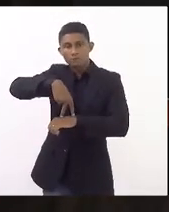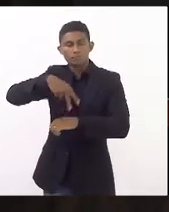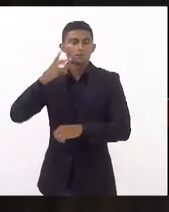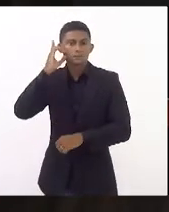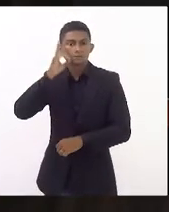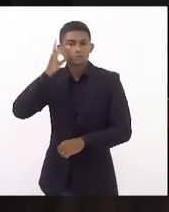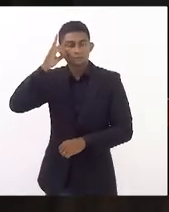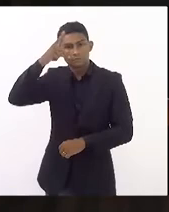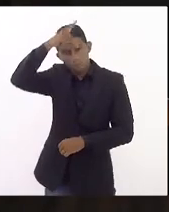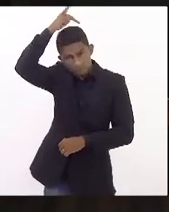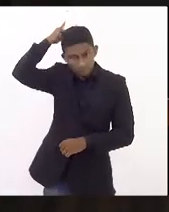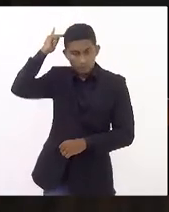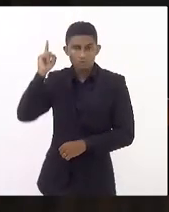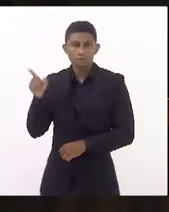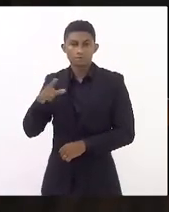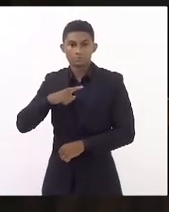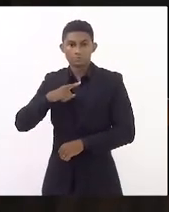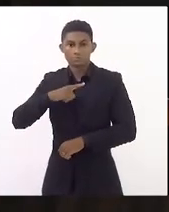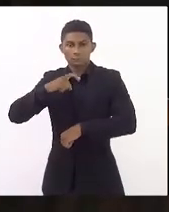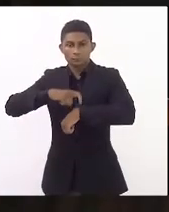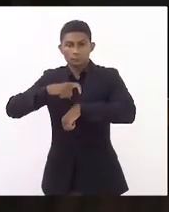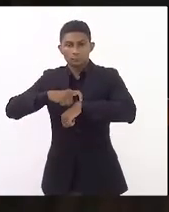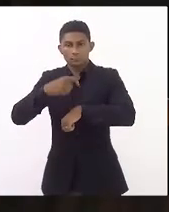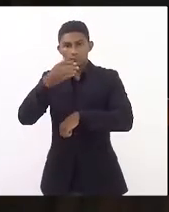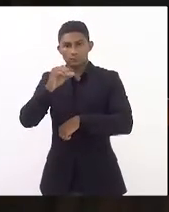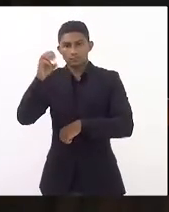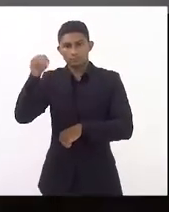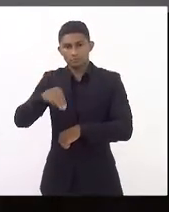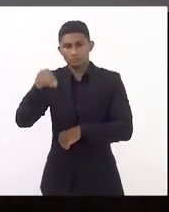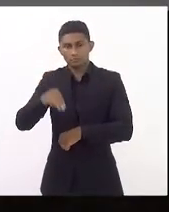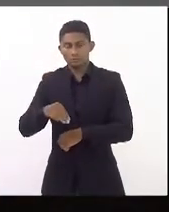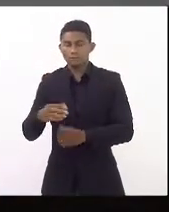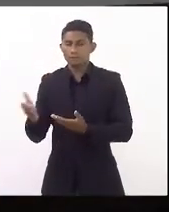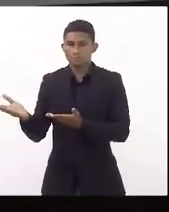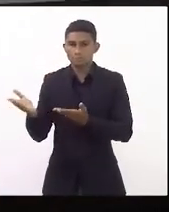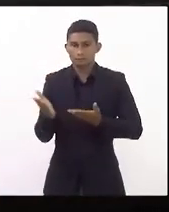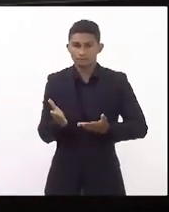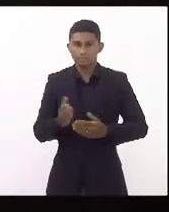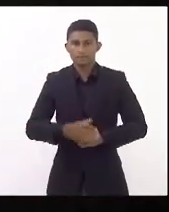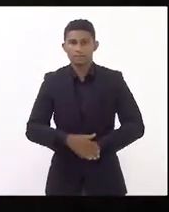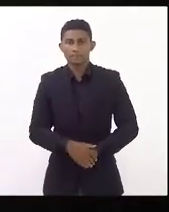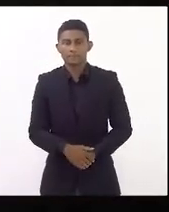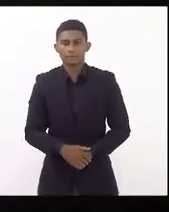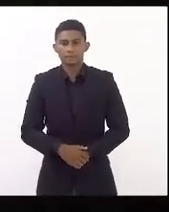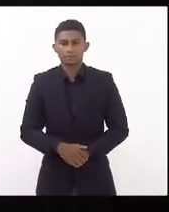Luiz Paulo. Vossa Excelência dispõe de 10 minutos no tempo regimental.